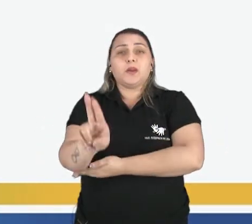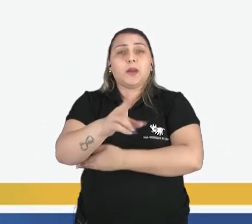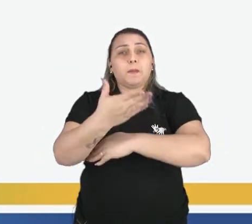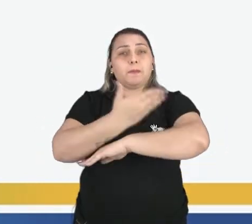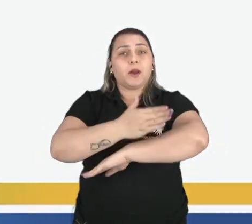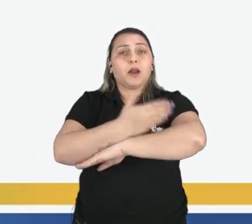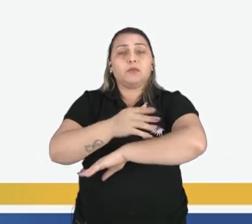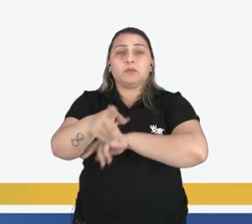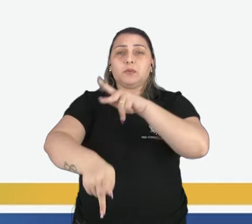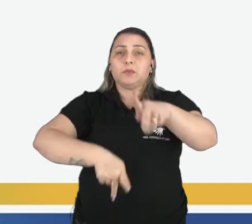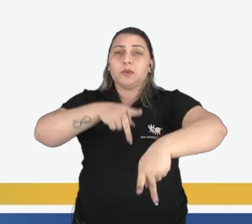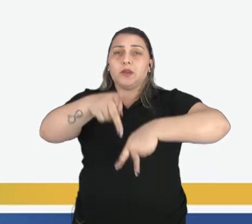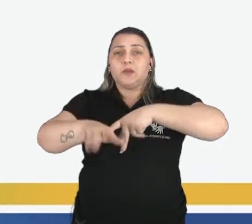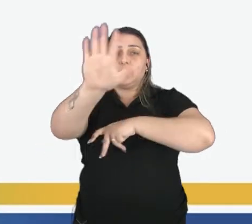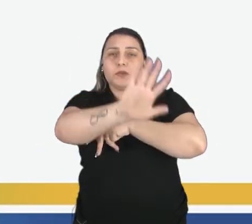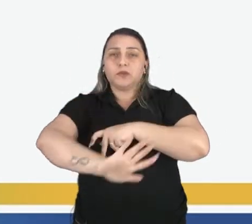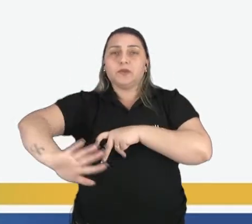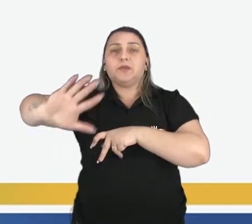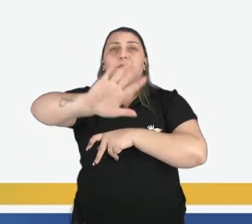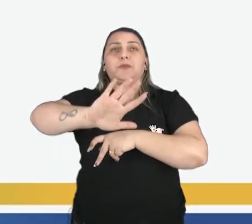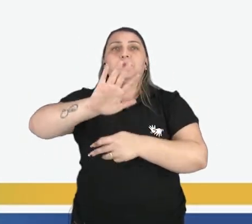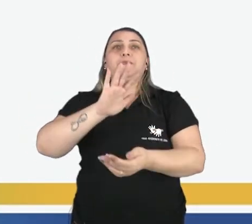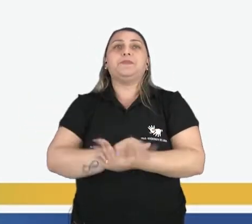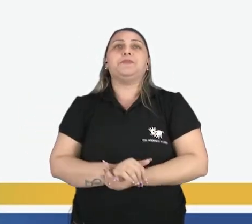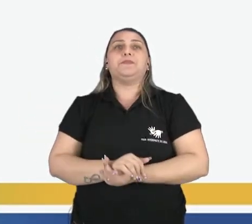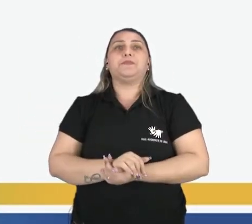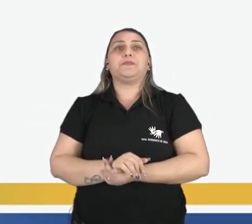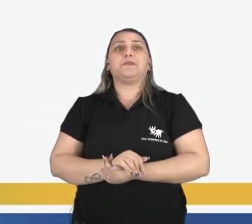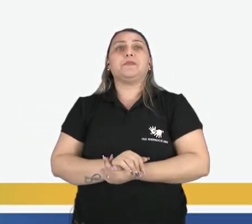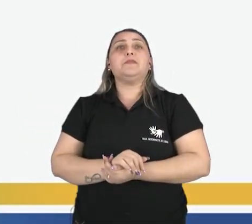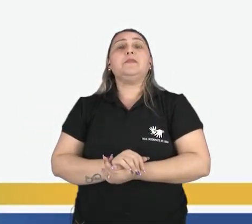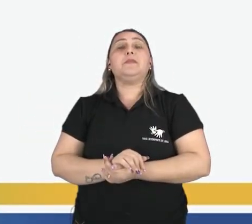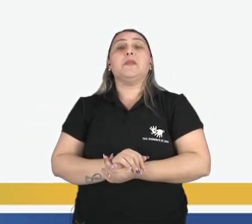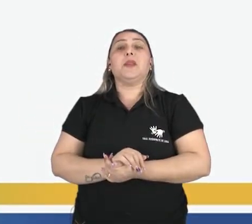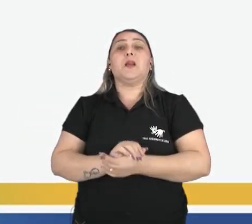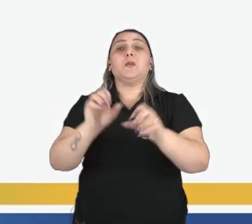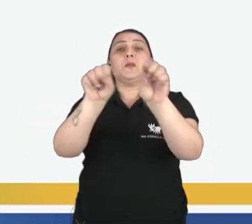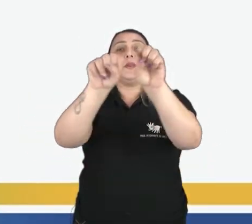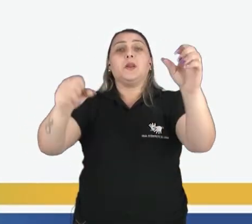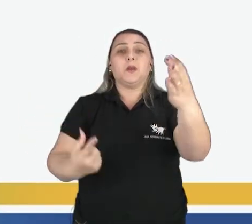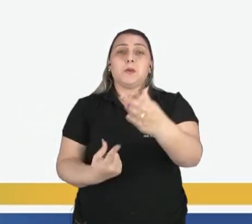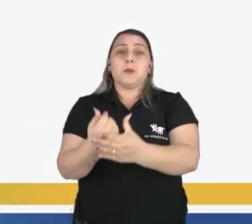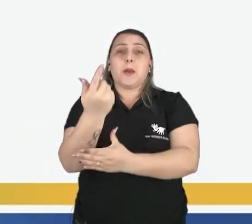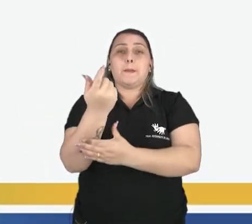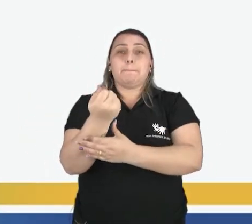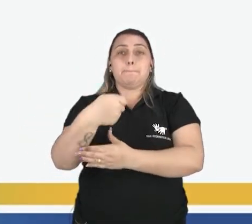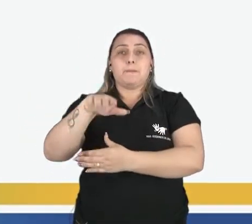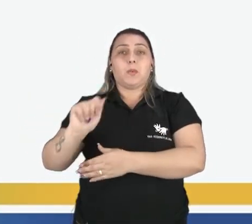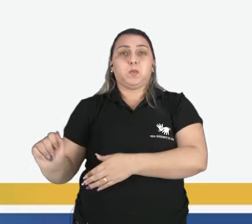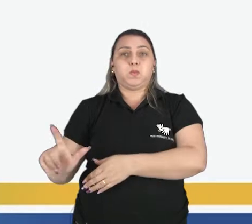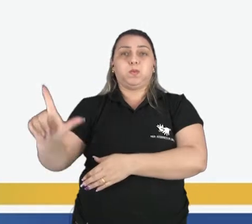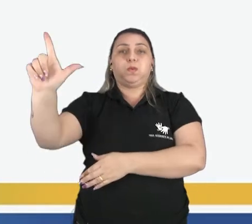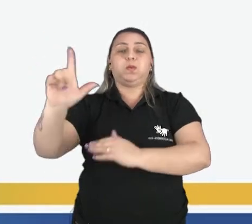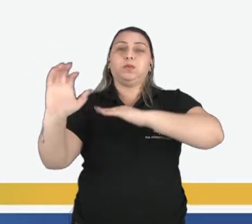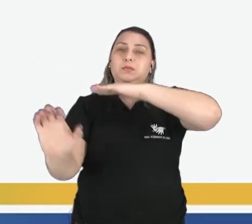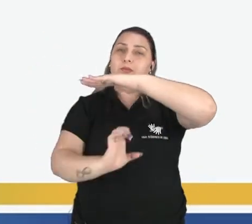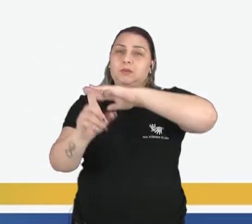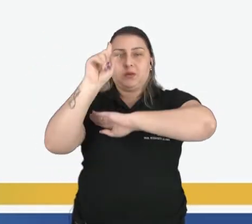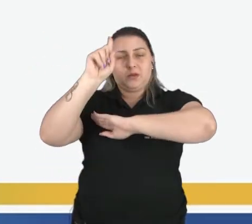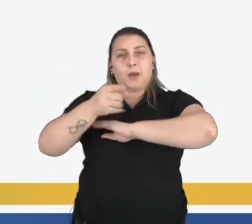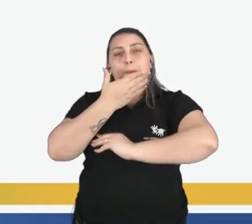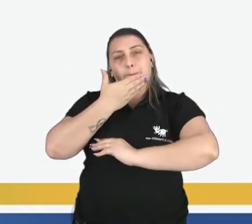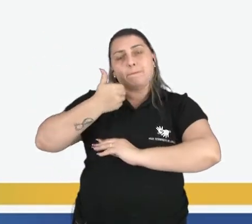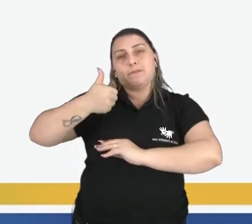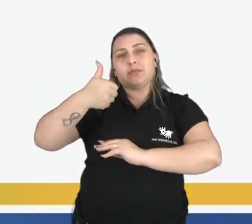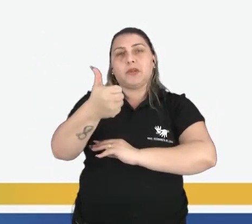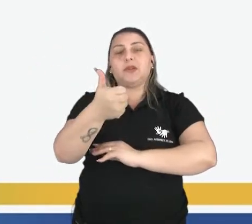prática para a população. A lógica de mercado do sistema capitalista: quanto mais lucros para as empresas e o dono de empresa,